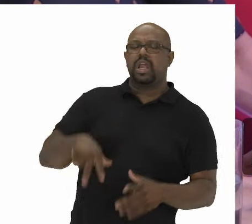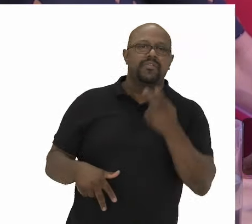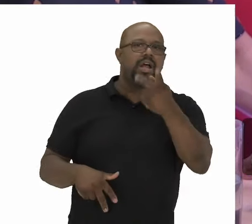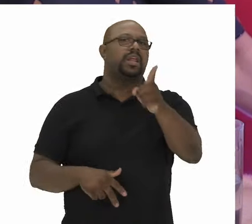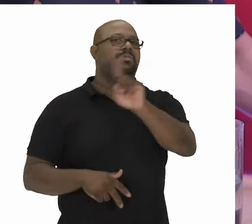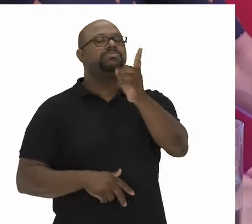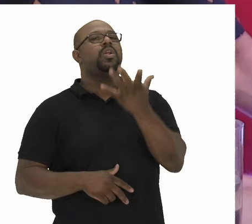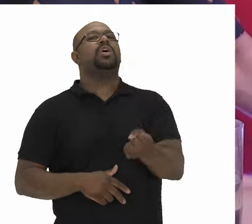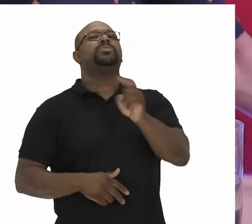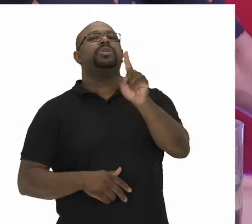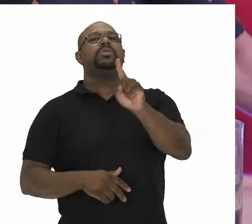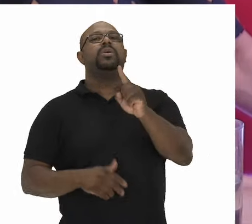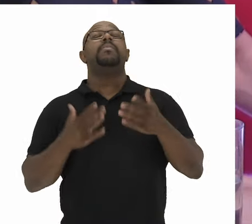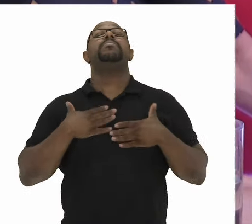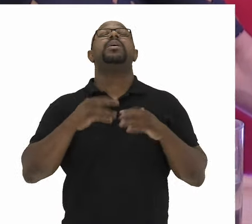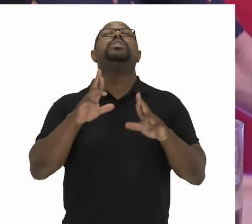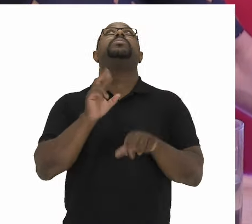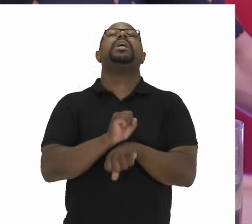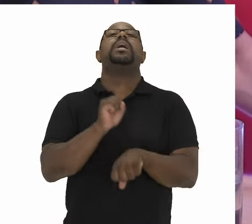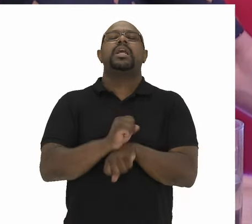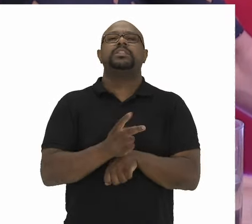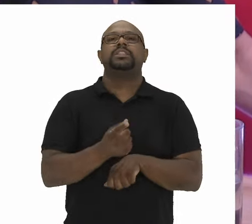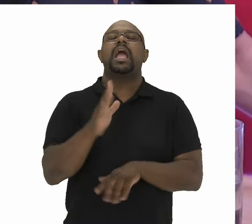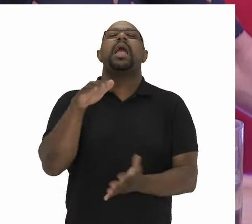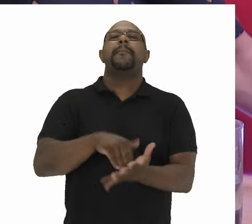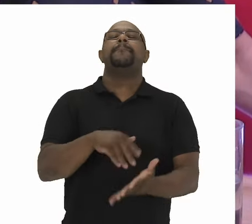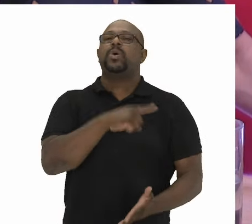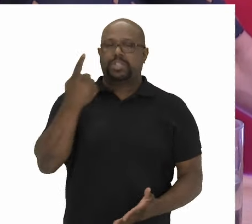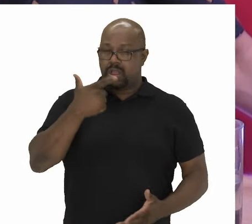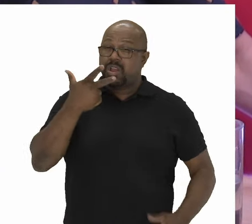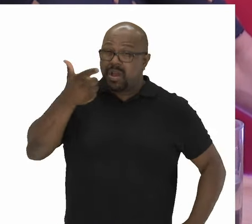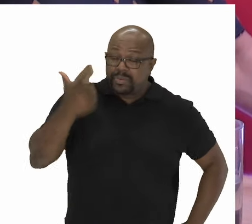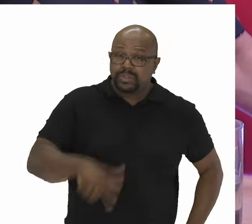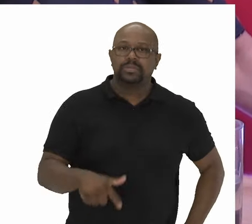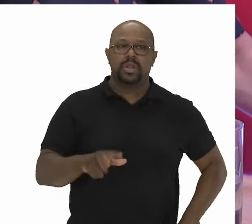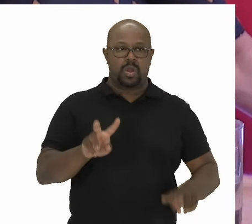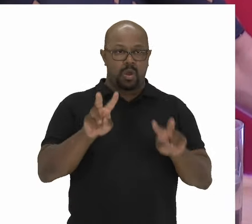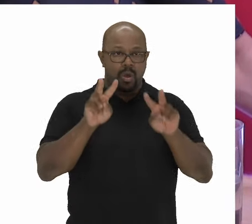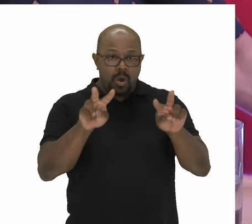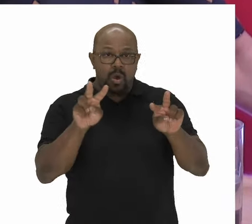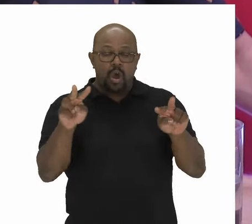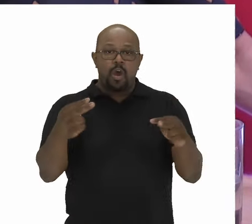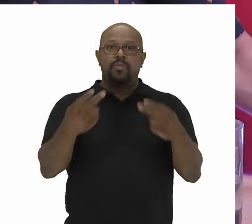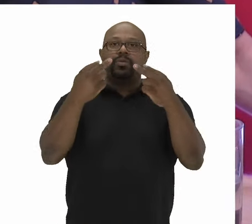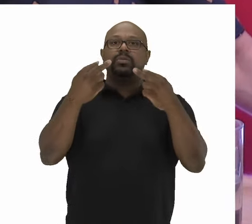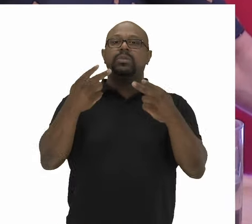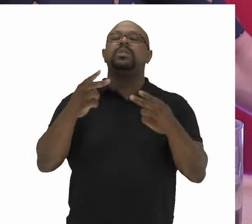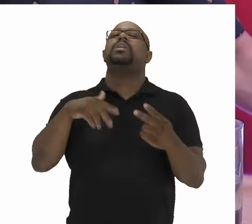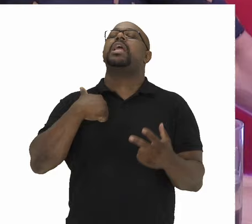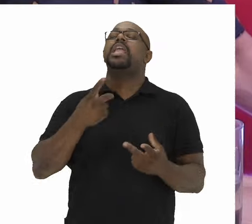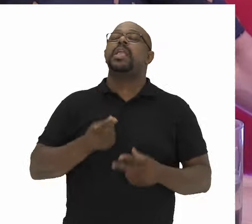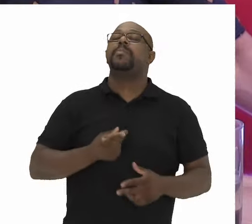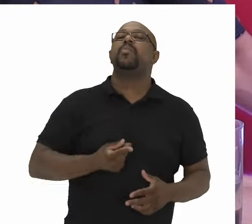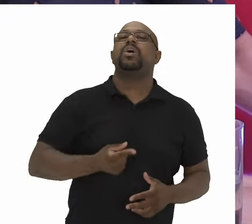Portugal eu direi não admito minha esperança é imortal e Eu repito ouviram